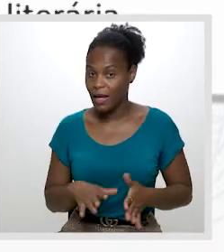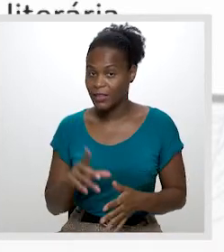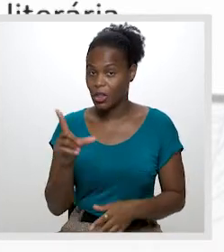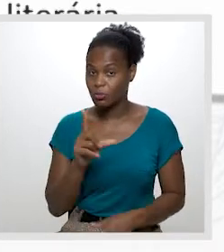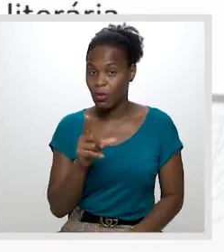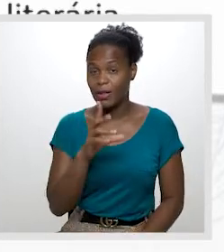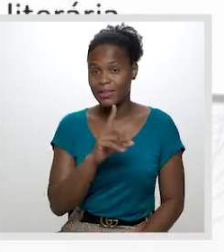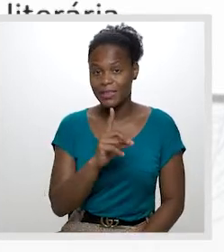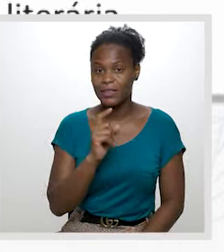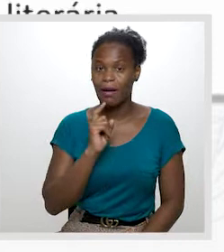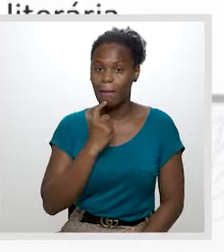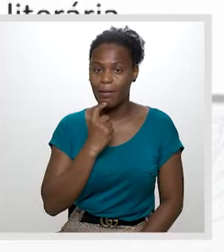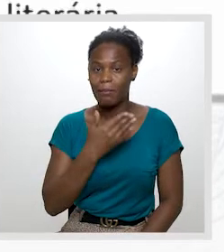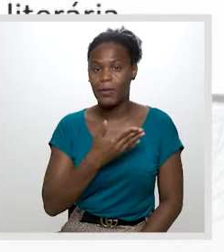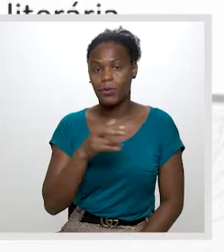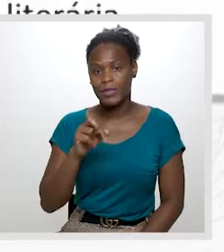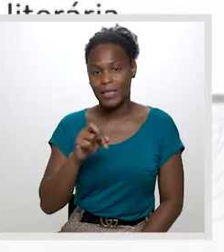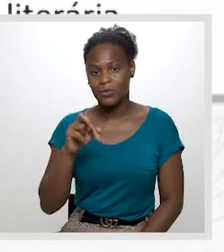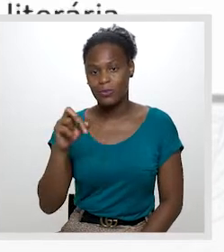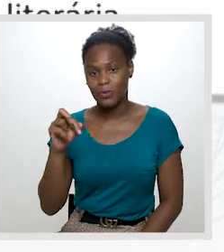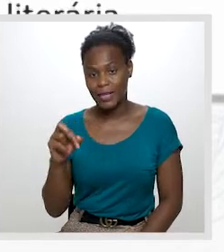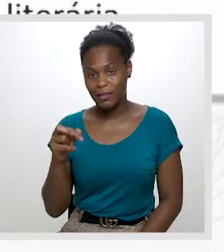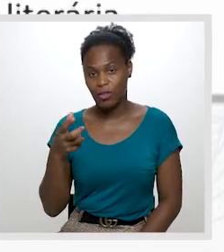Nasceu em Lisboa em 16 de abril de